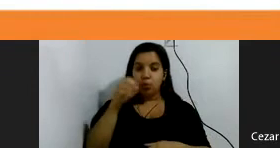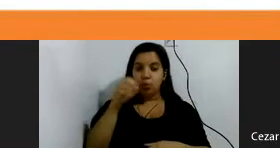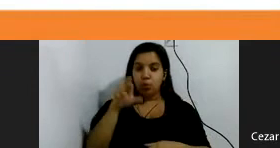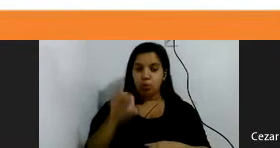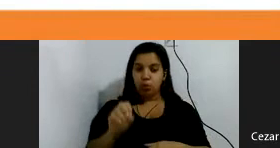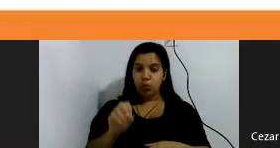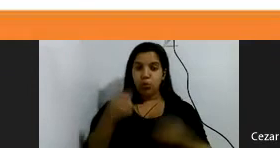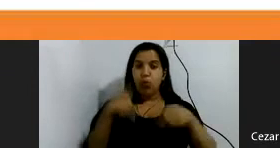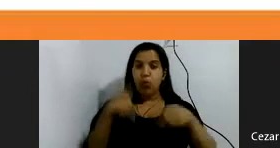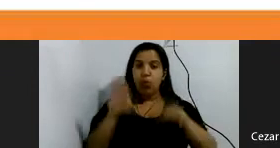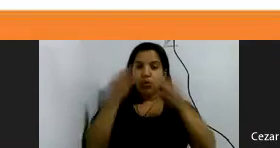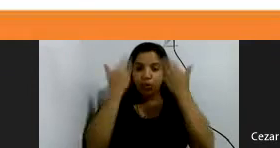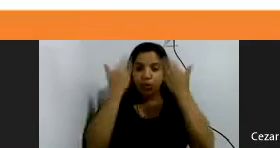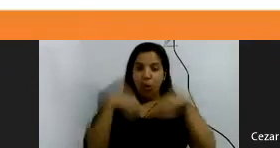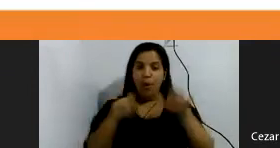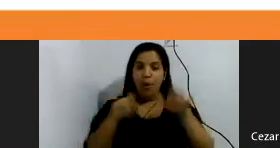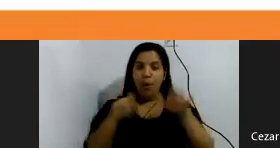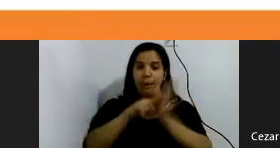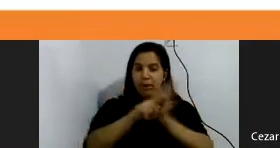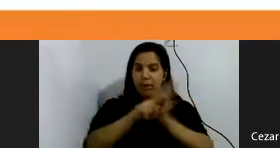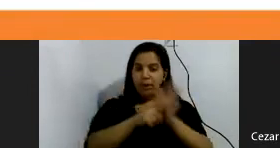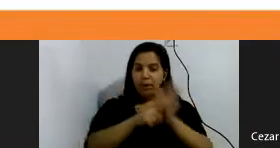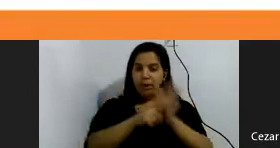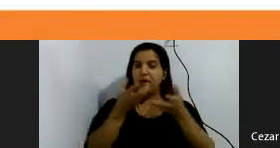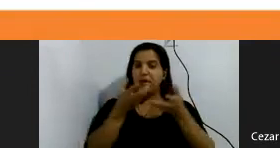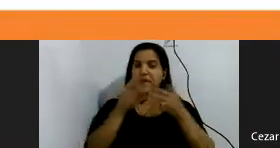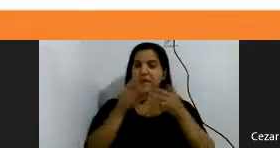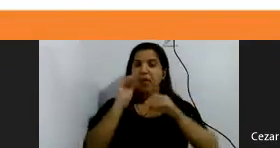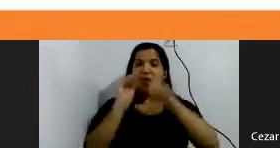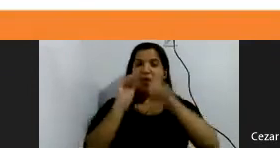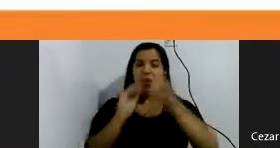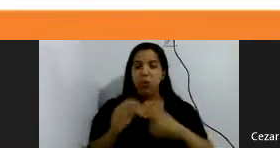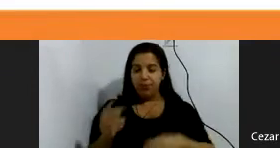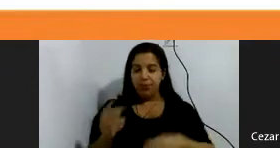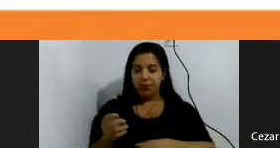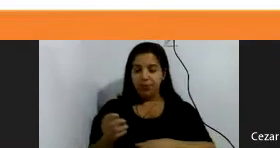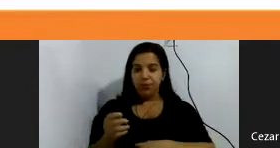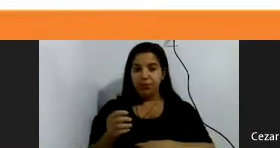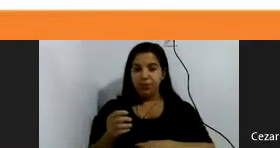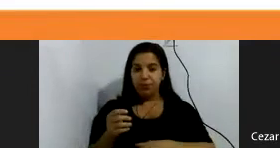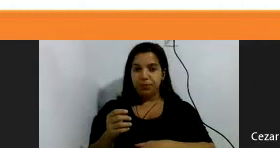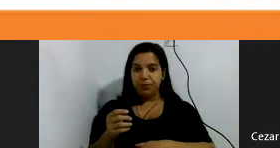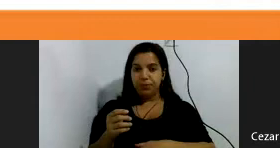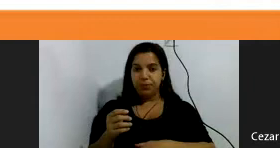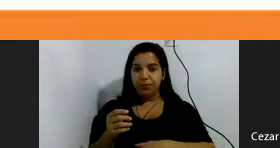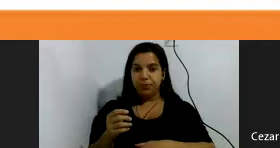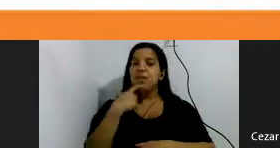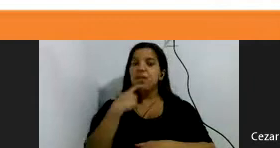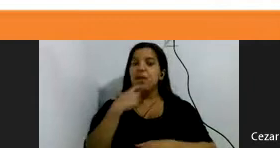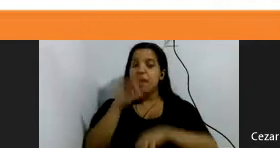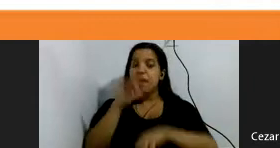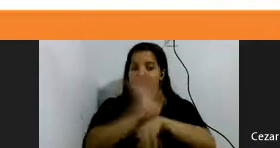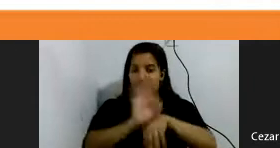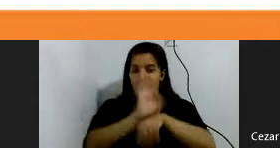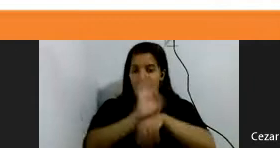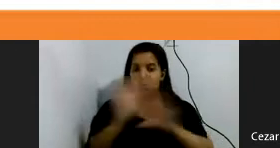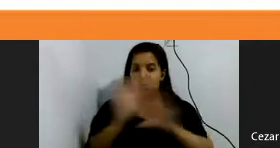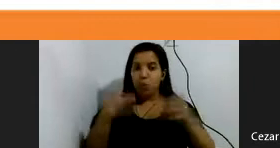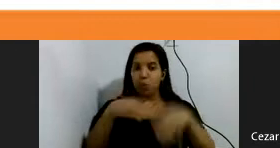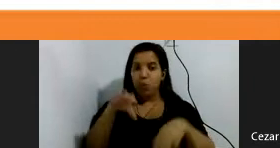gente quer pesquisar, a gente vai adicionar uma hemácia do grupo